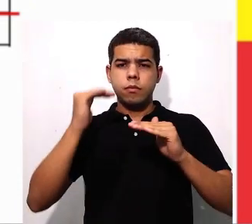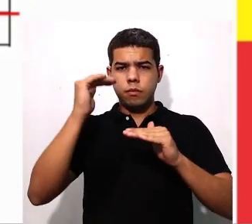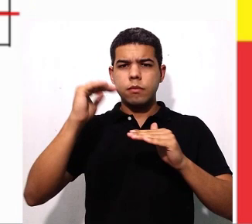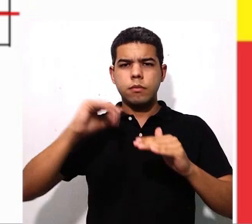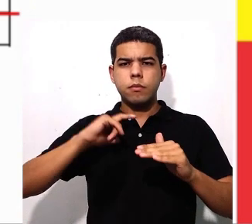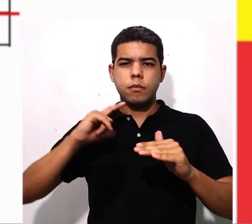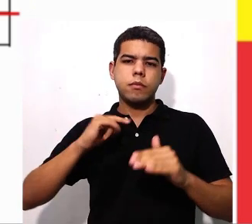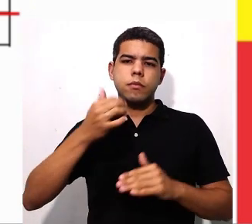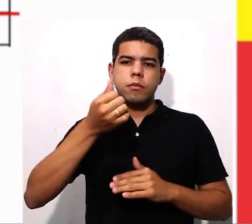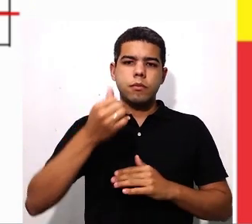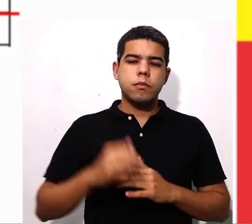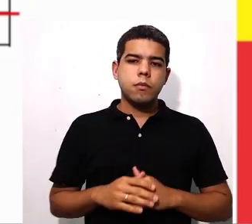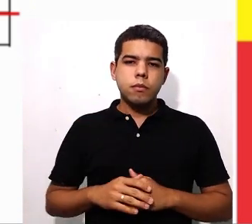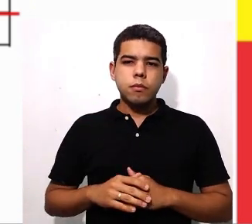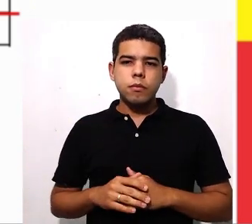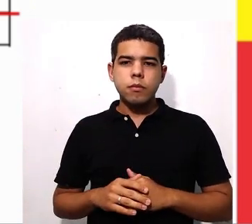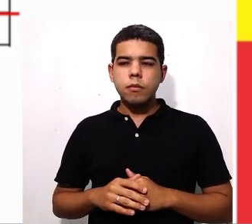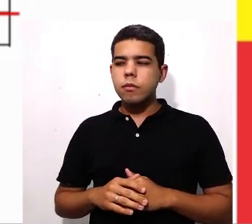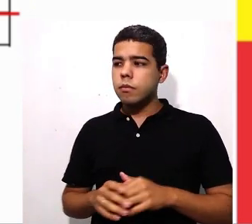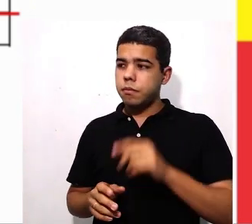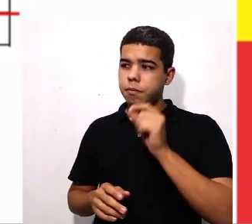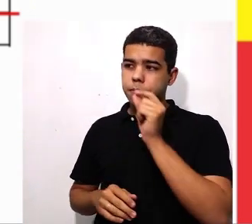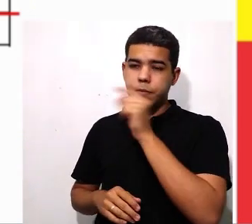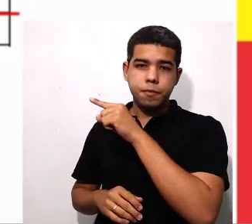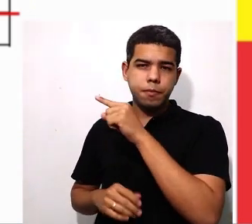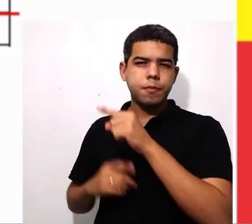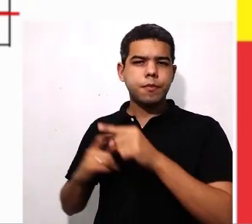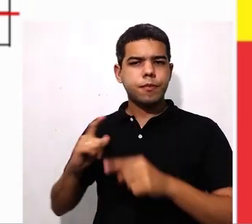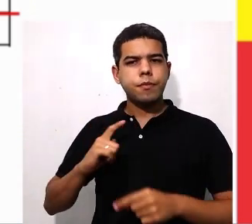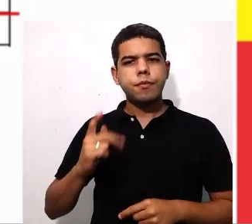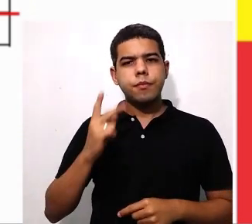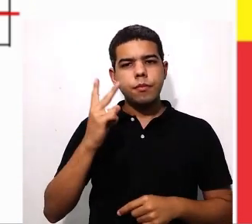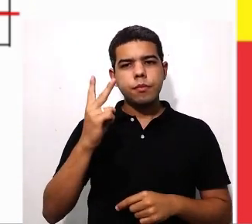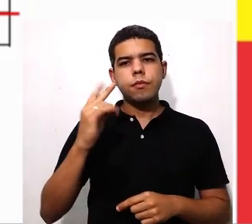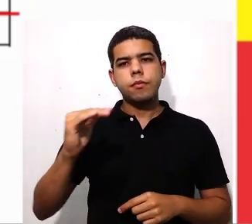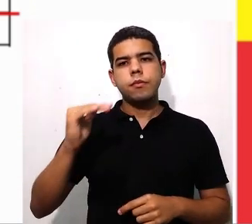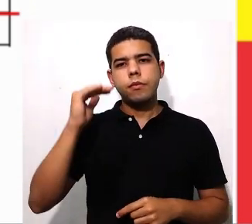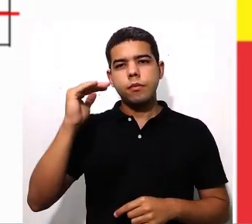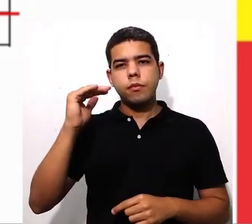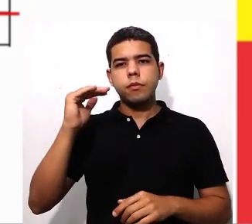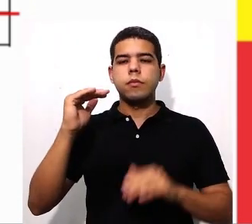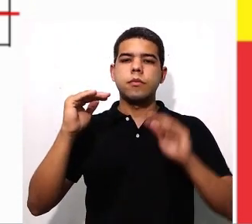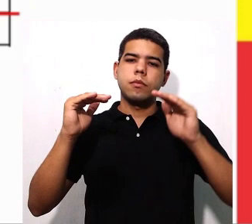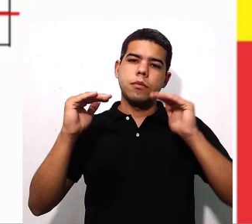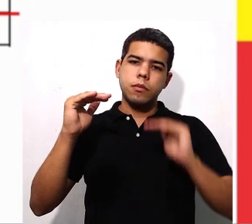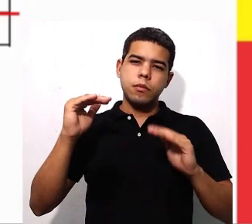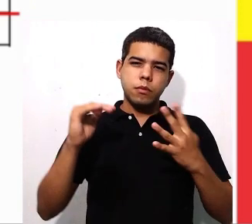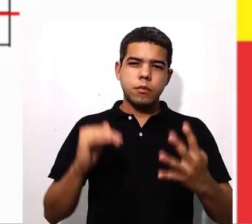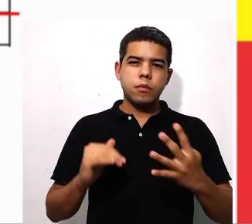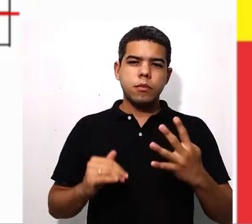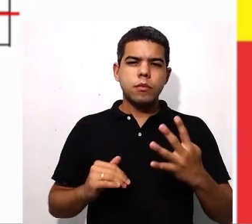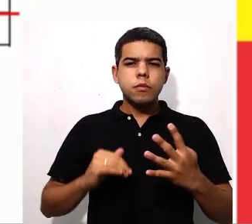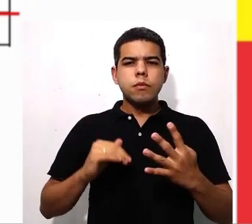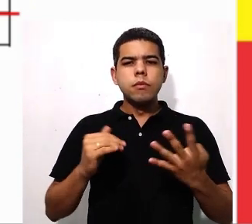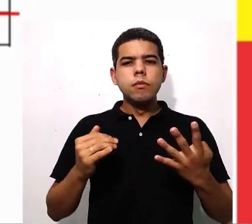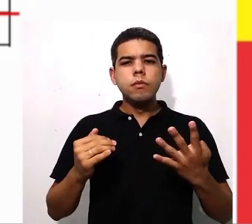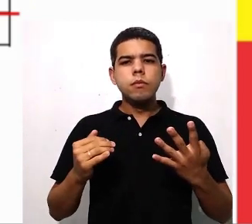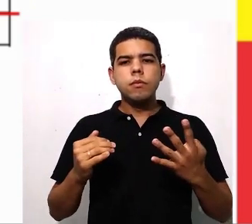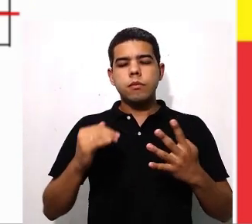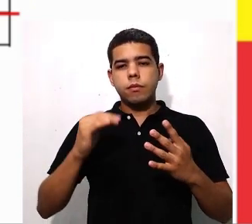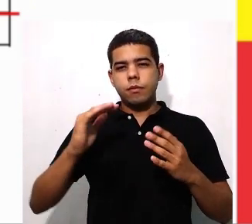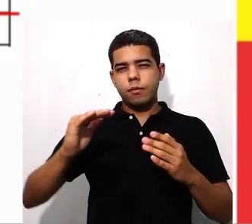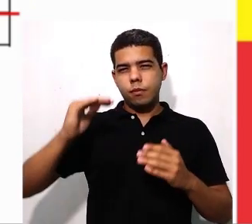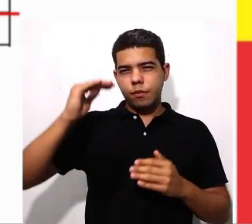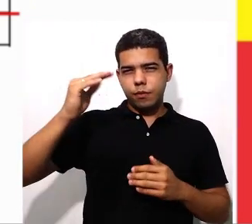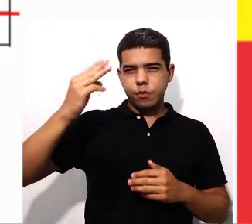em cima também, ó, em 6. Nesse ponto aqui, ó, está em 2, ó, na parte de cima e 4 na parte de baixo. Então, na